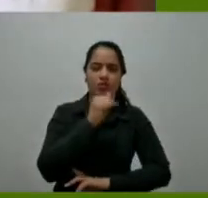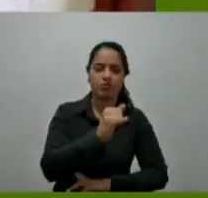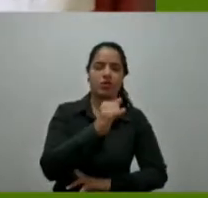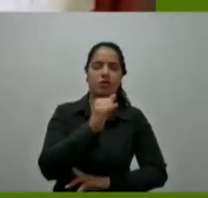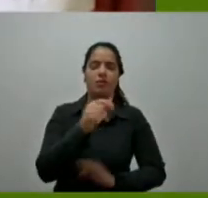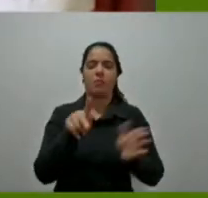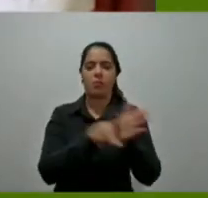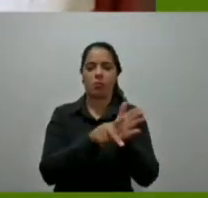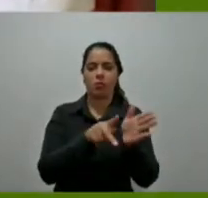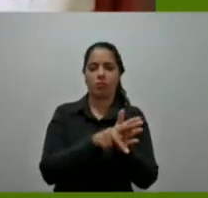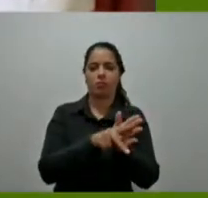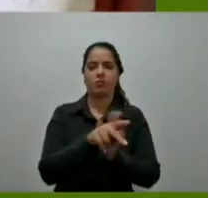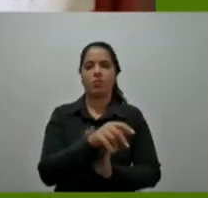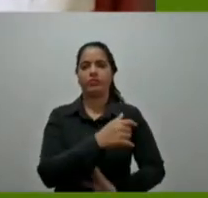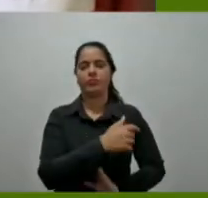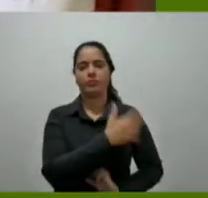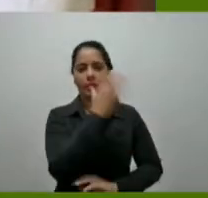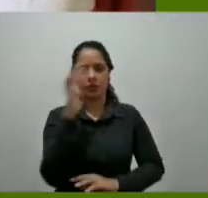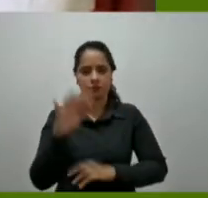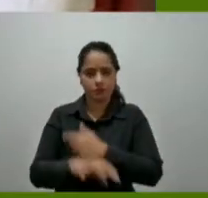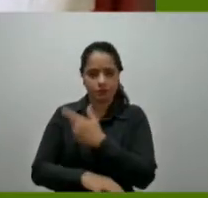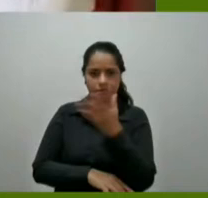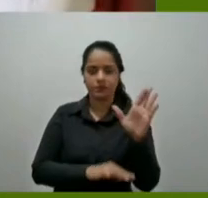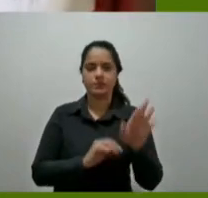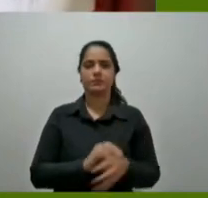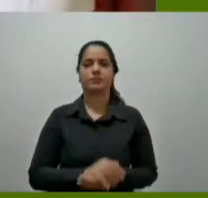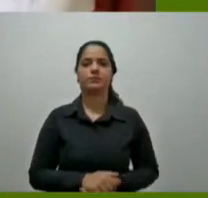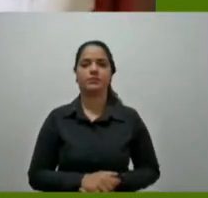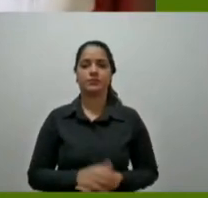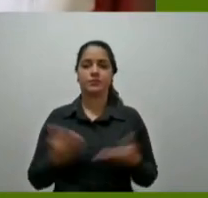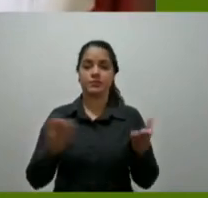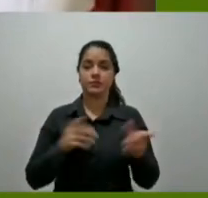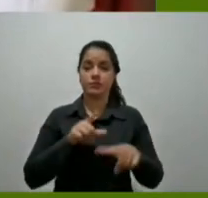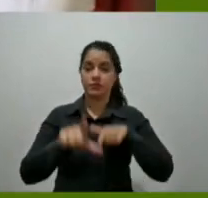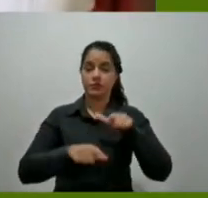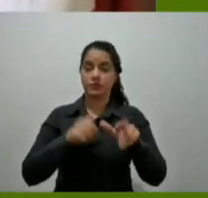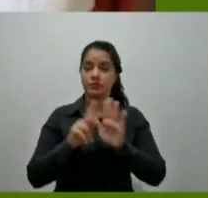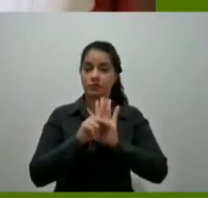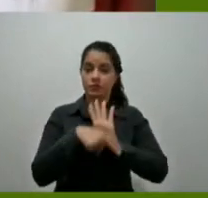na Amazônia, junto a uma comunidade indígena,